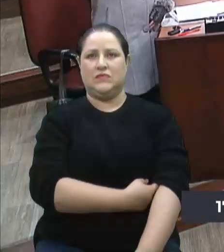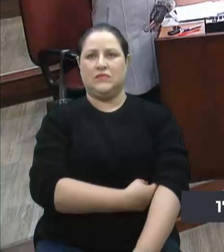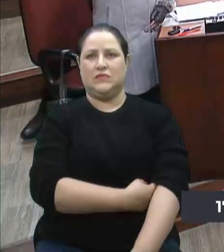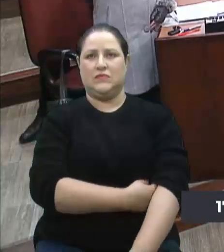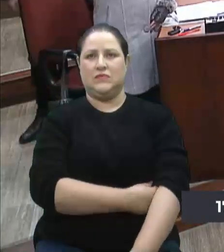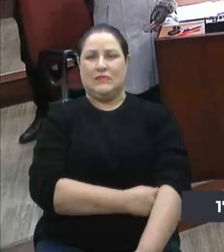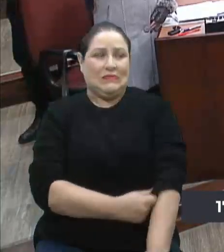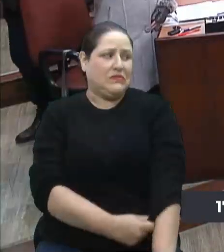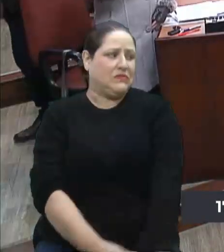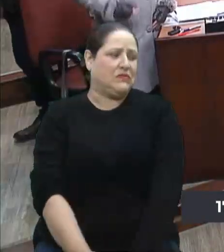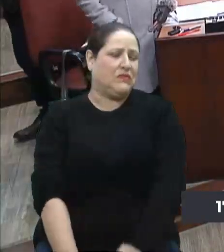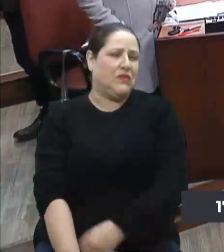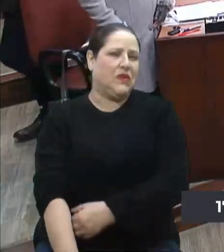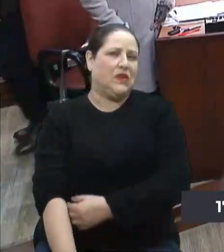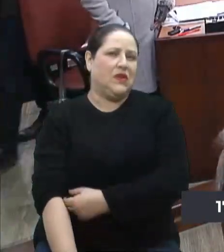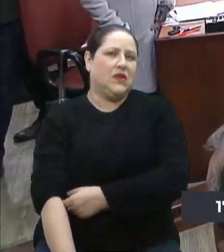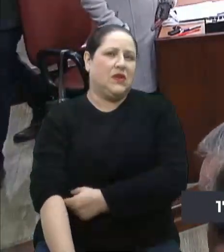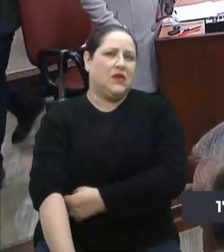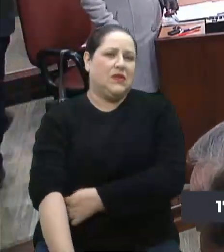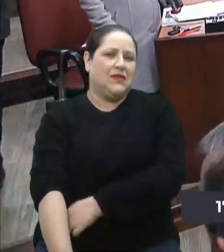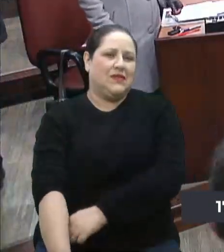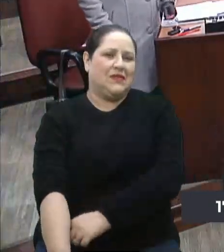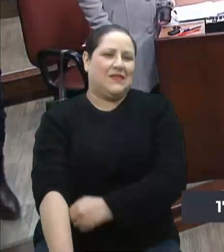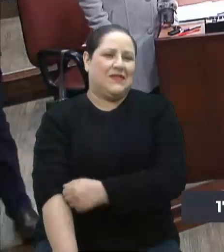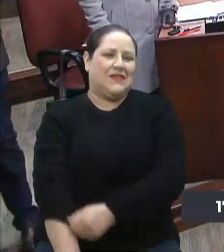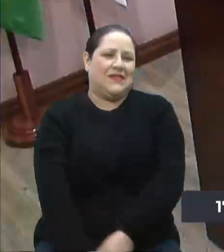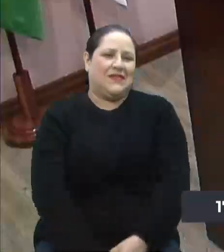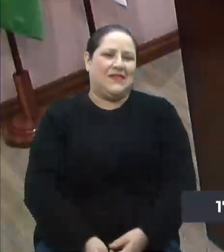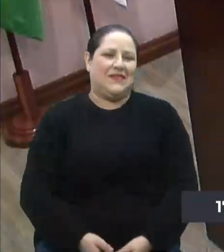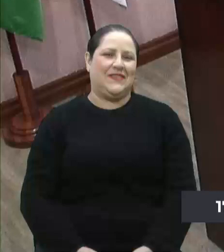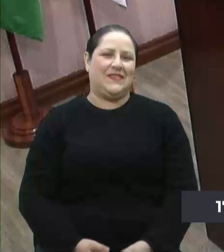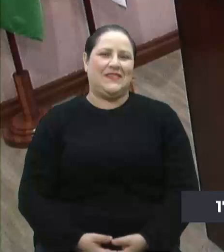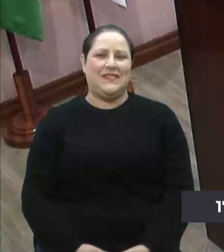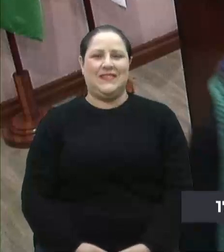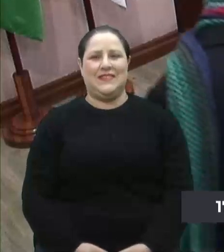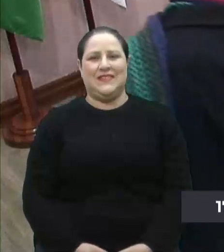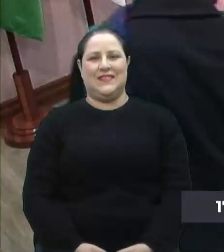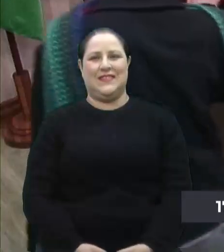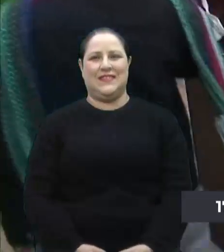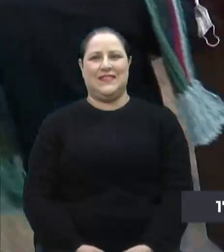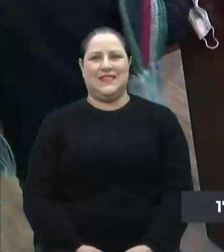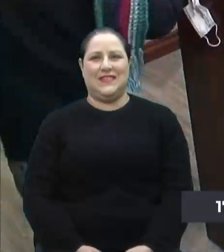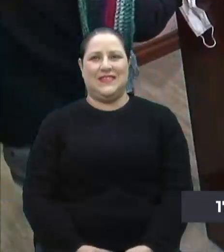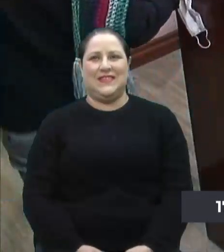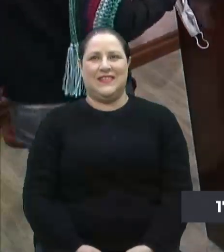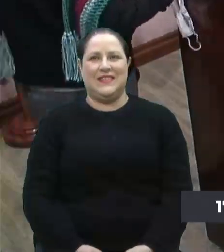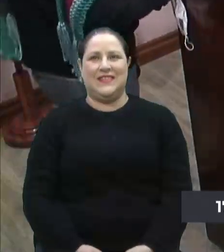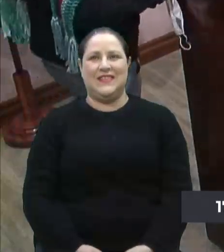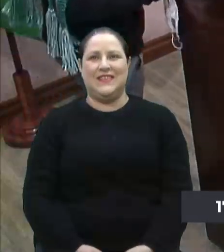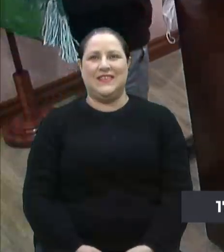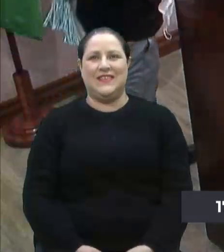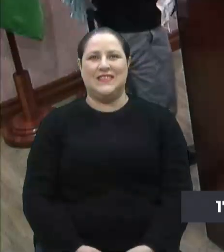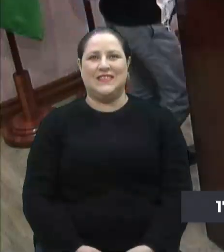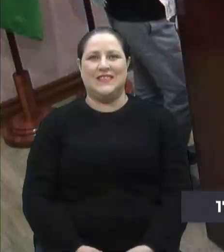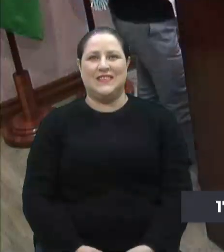E aí E aí E aí